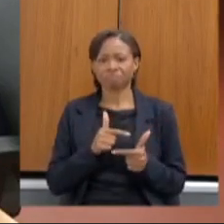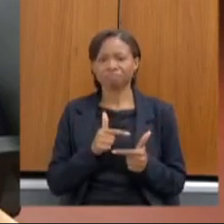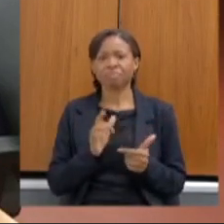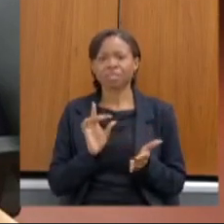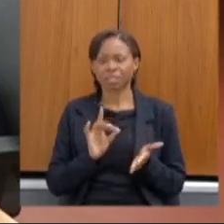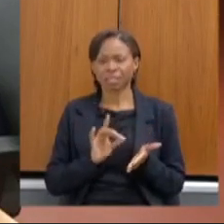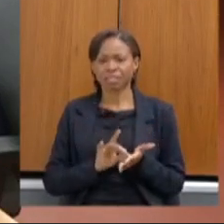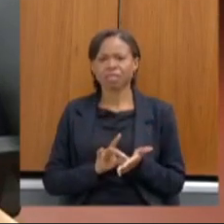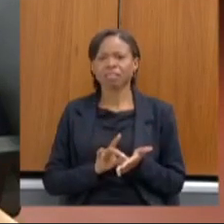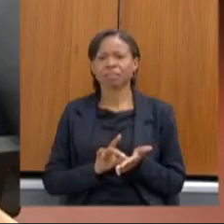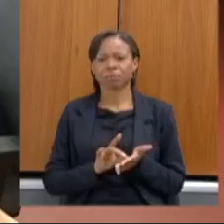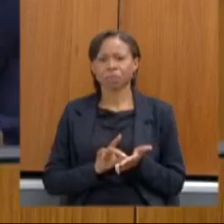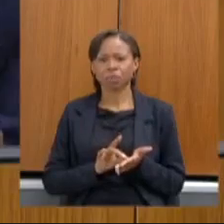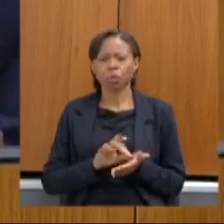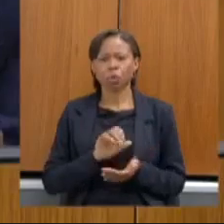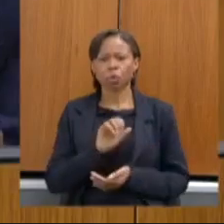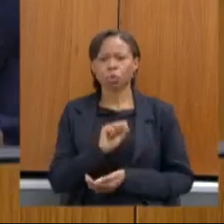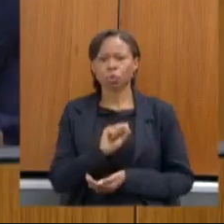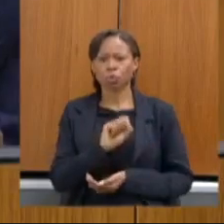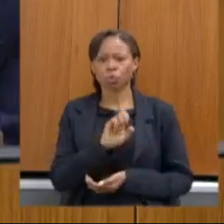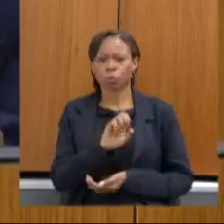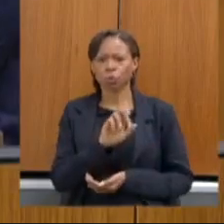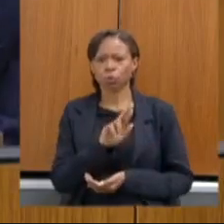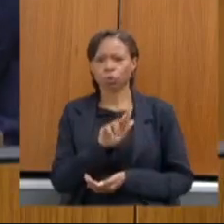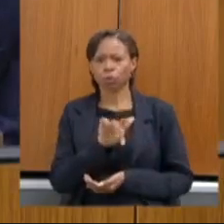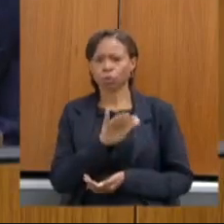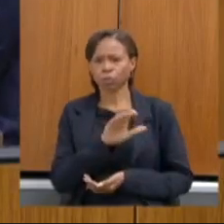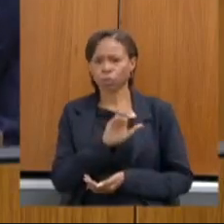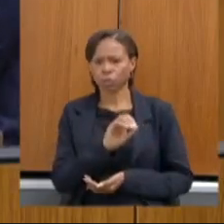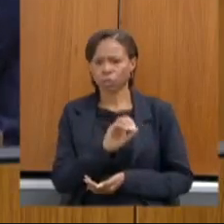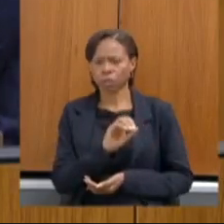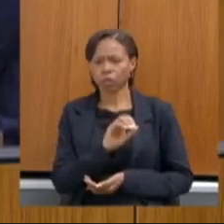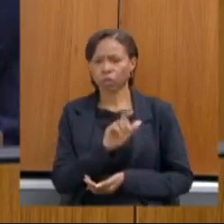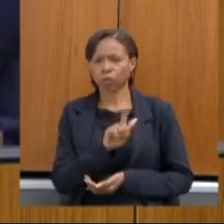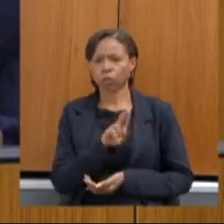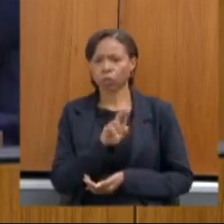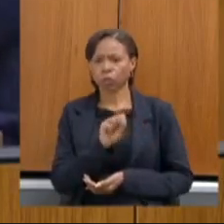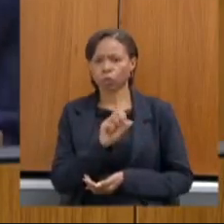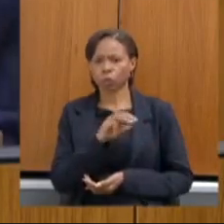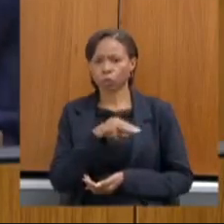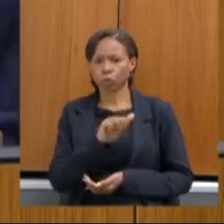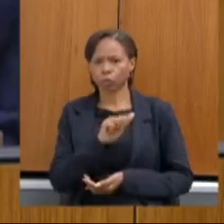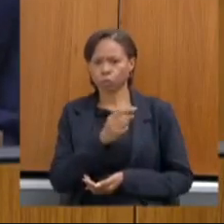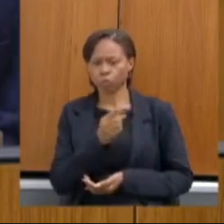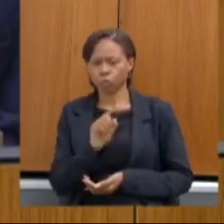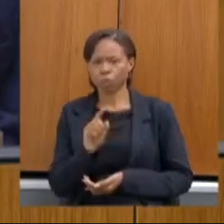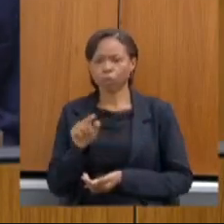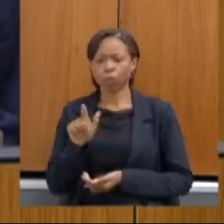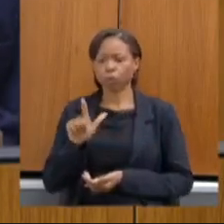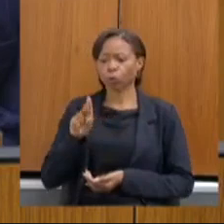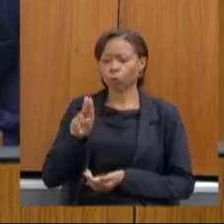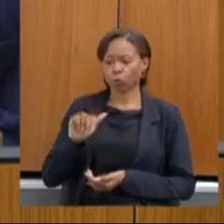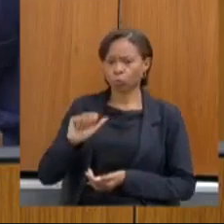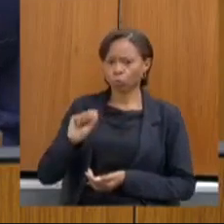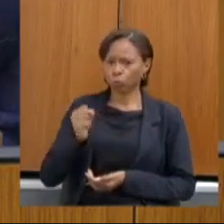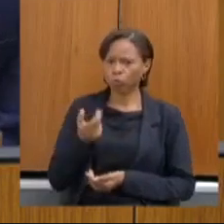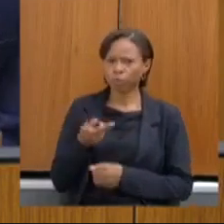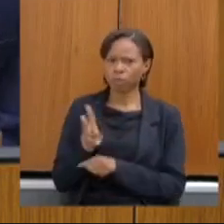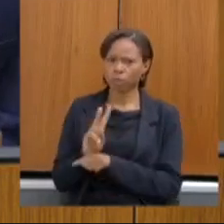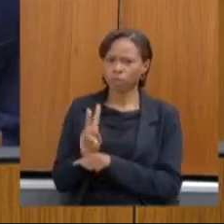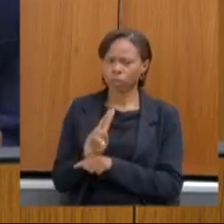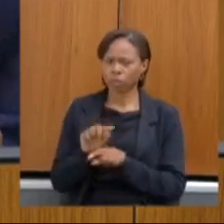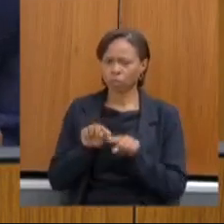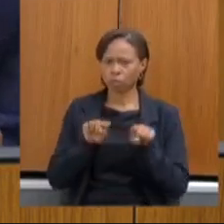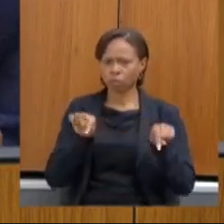Doutor Sérgio Gusmão lá 11 Oi bibina no um chefe de gabinete e toda equipe